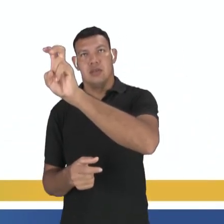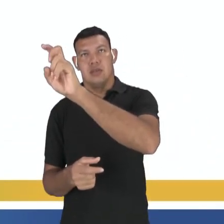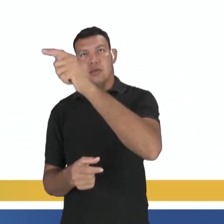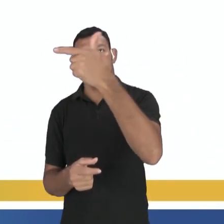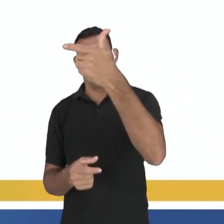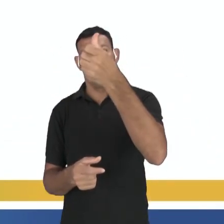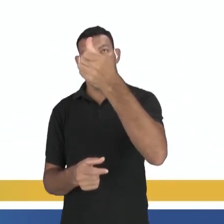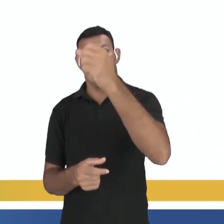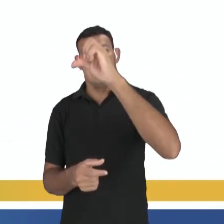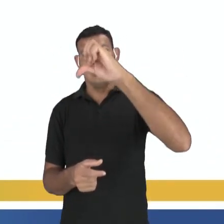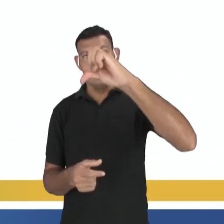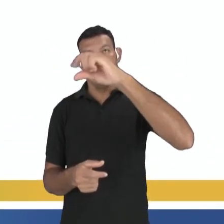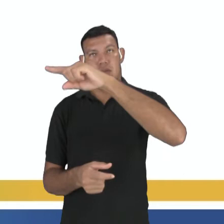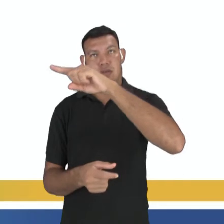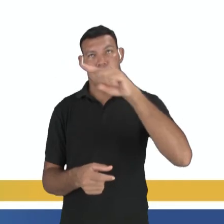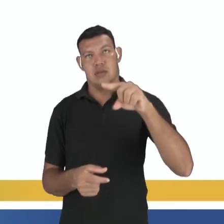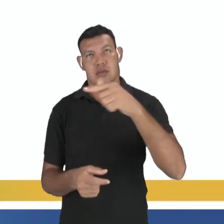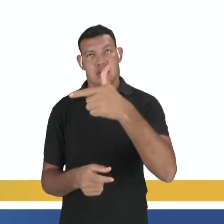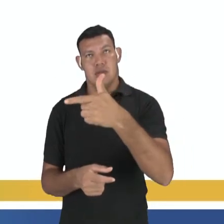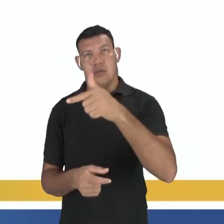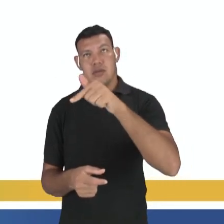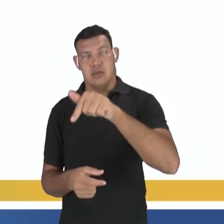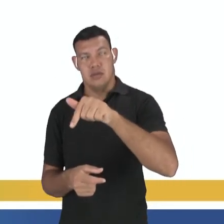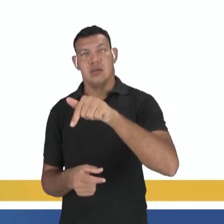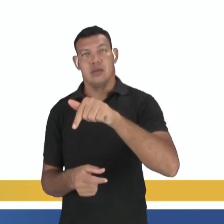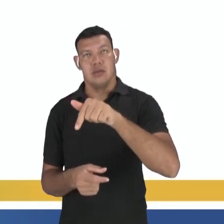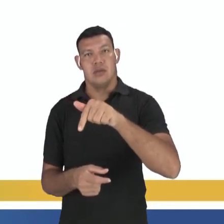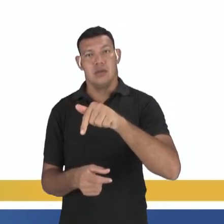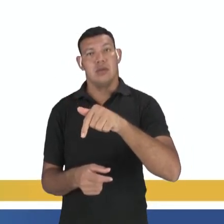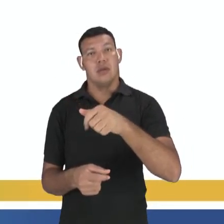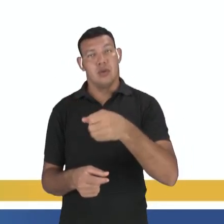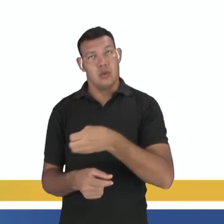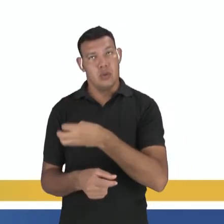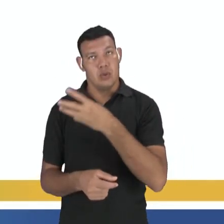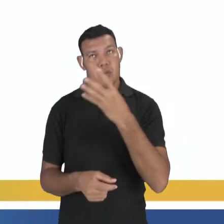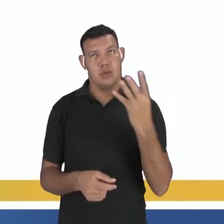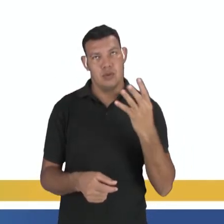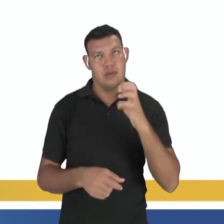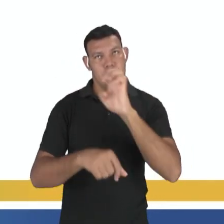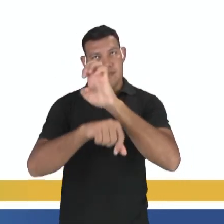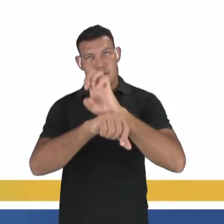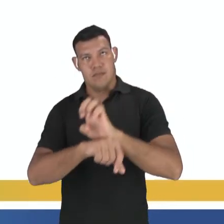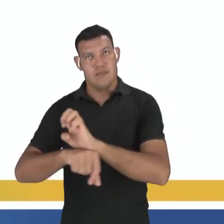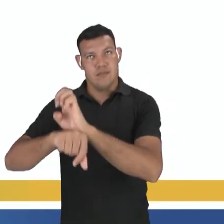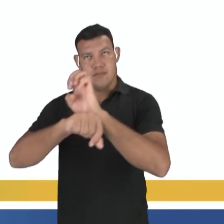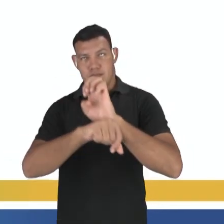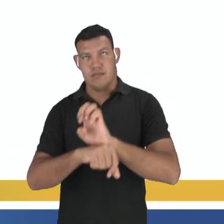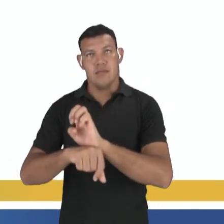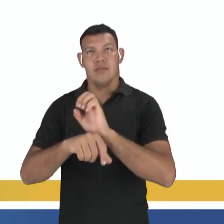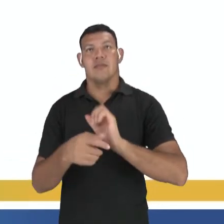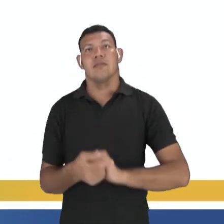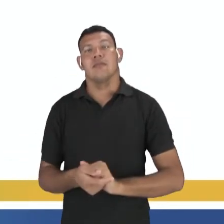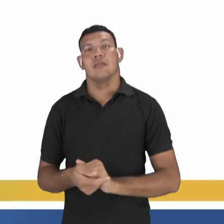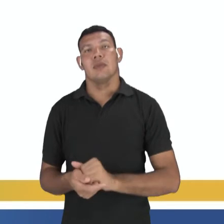5.269. Divide para 27, que seria a quantidade de estados,